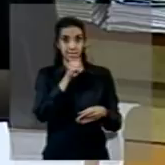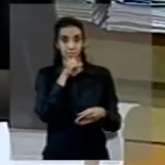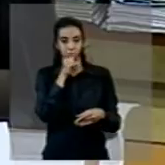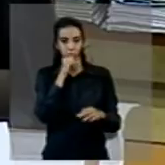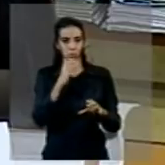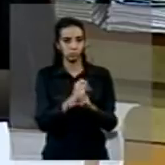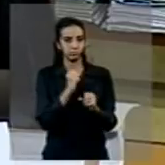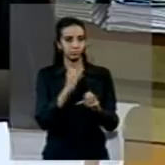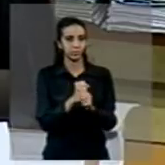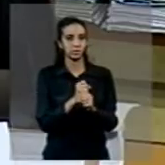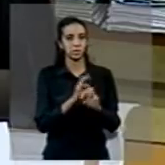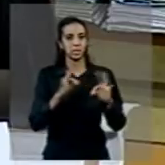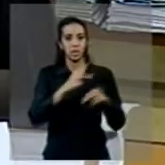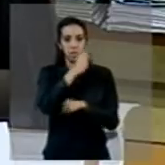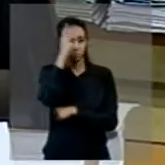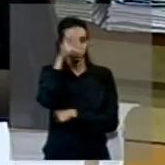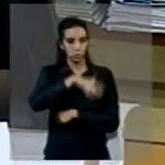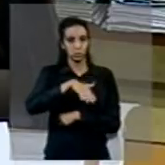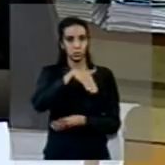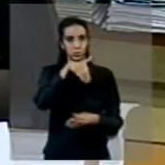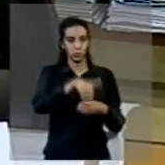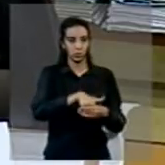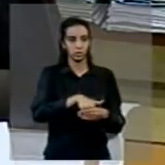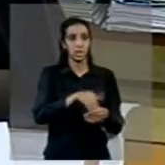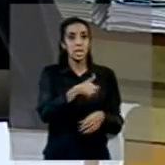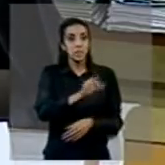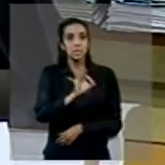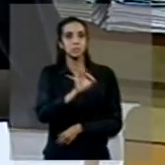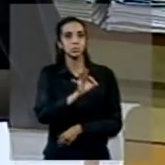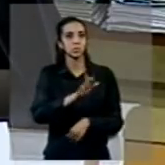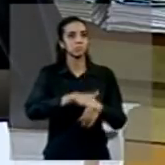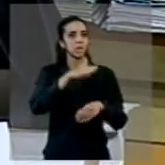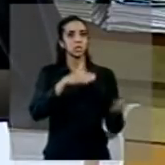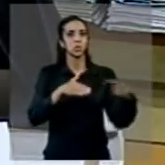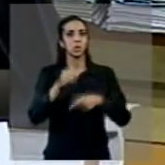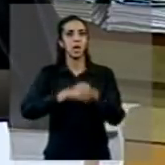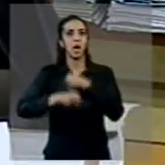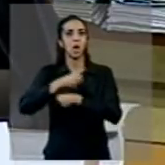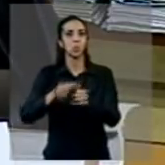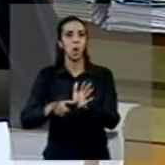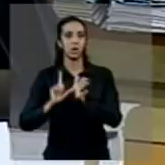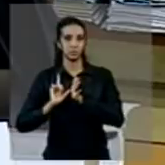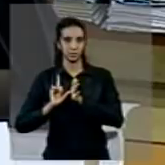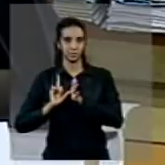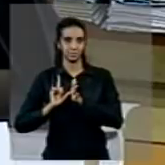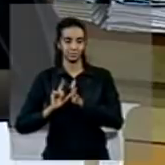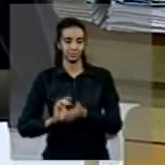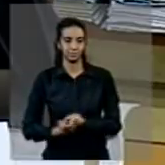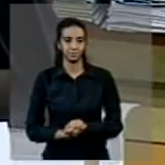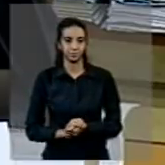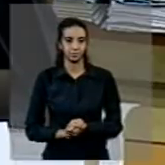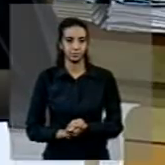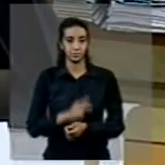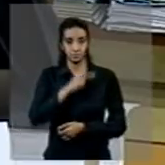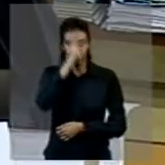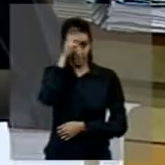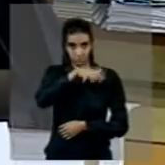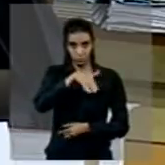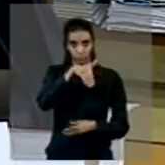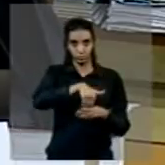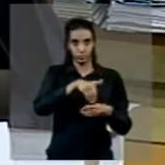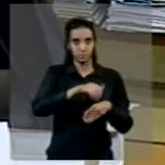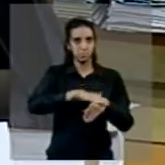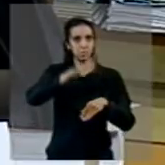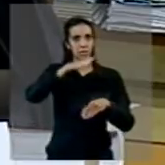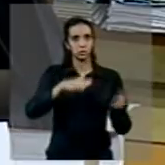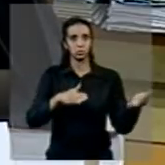de eleitores ocorridos no ano em curso seja 10% superior ao do ano anterior. O eleitorado for superior ao